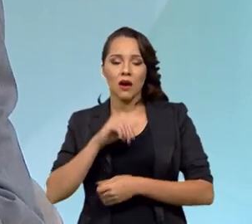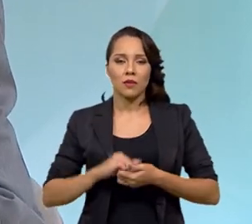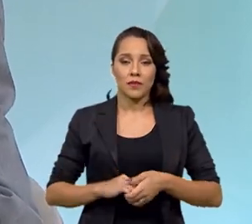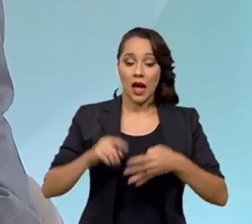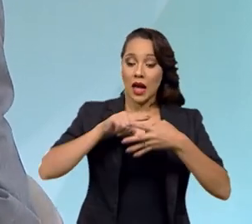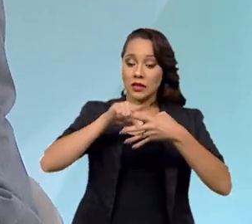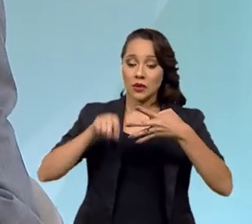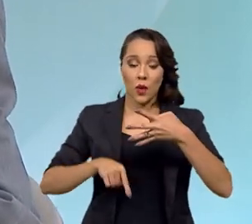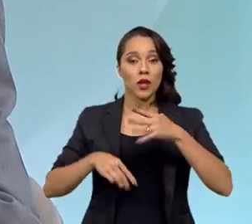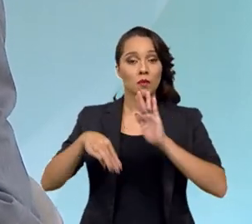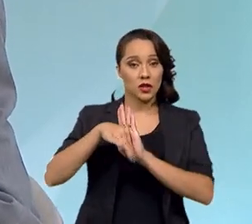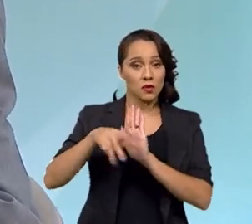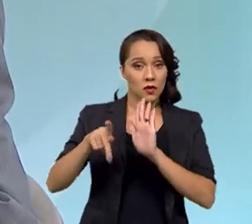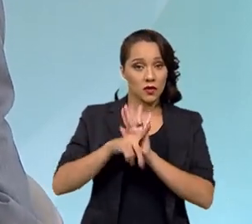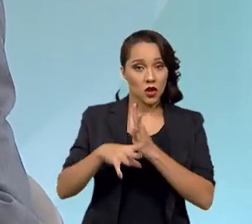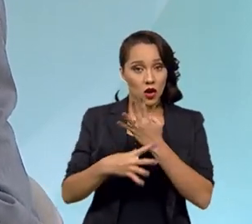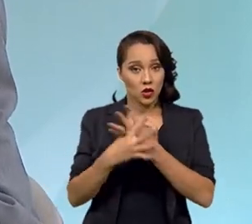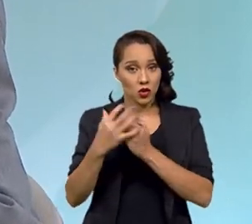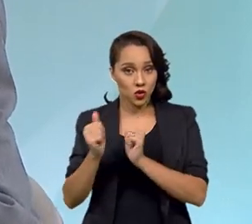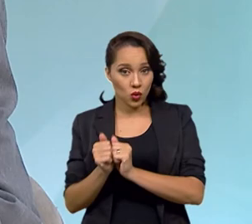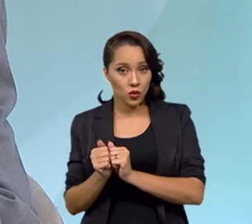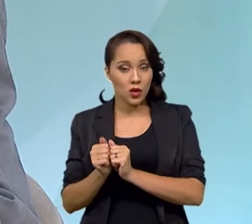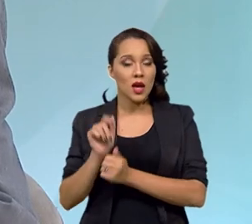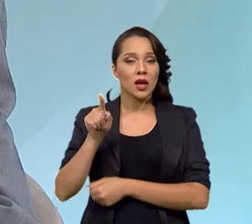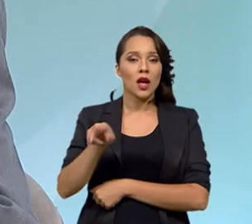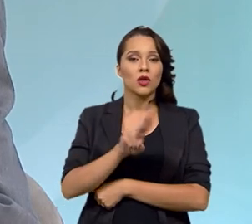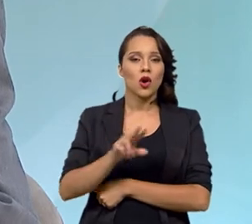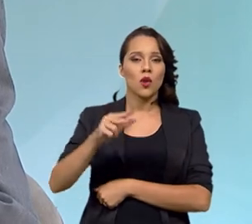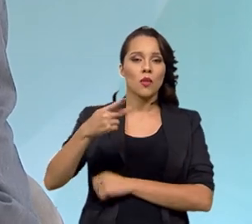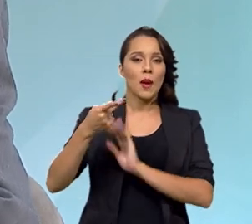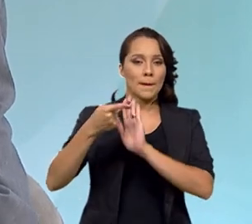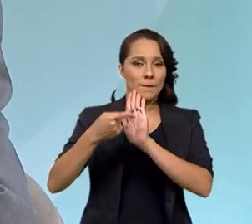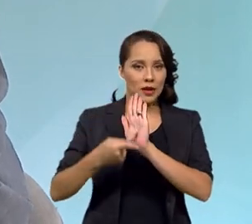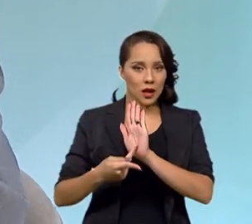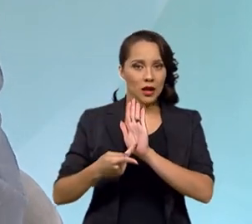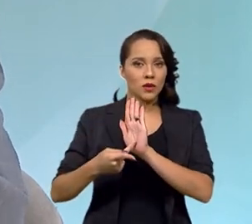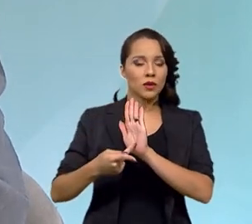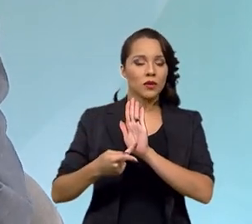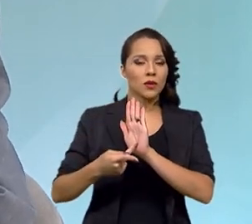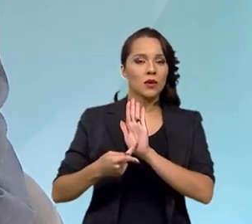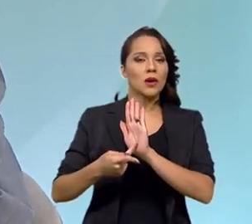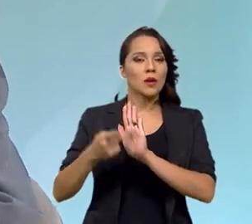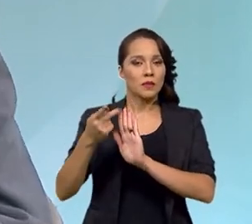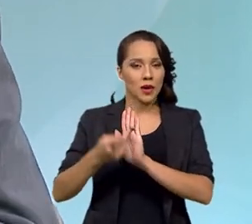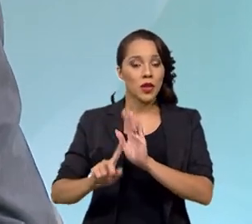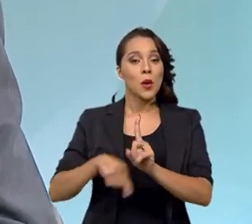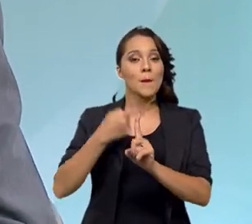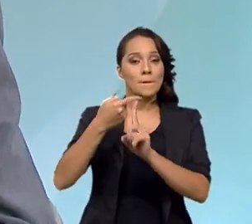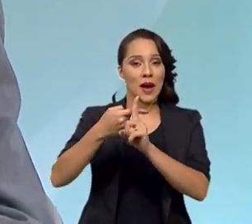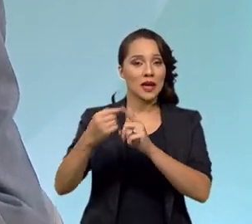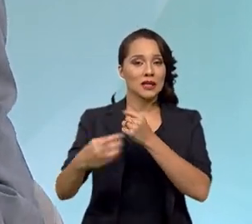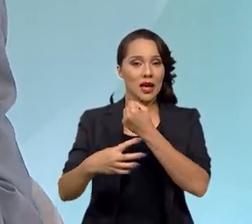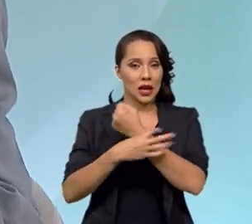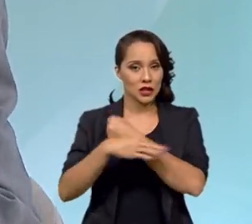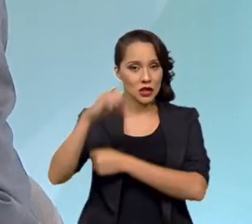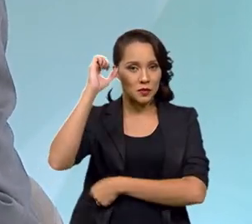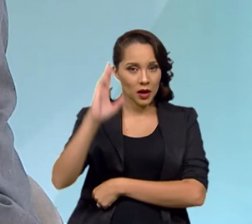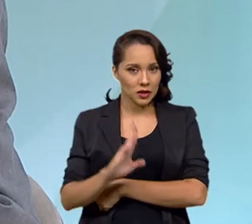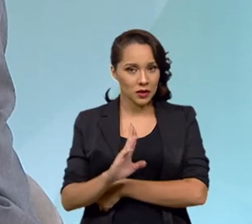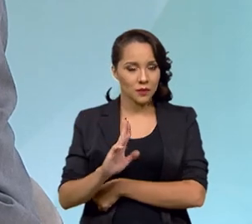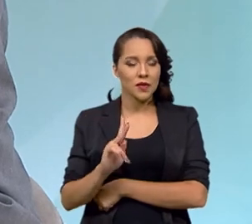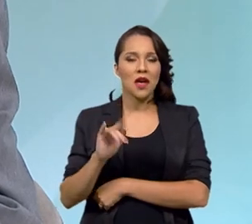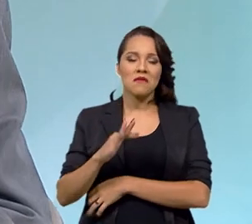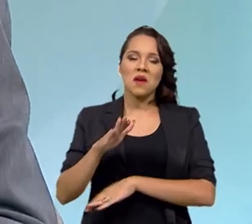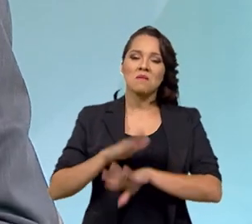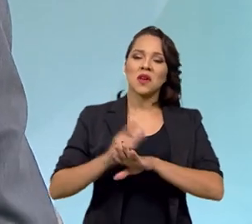essas quatro medidas em conjunto chamado de plano garante é mais garantias o Brasil vai